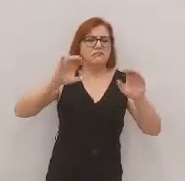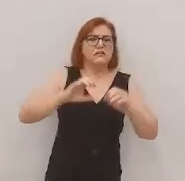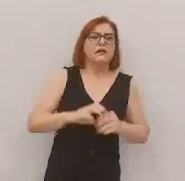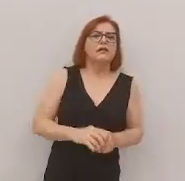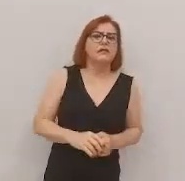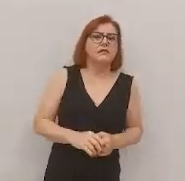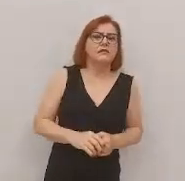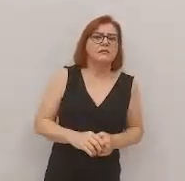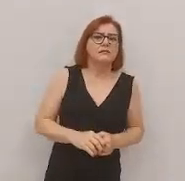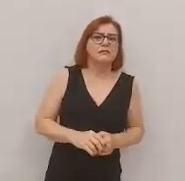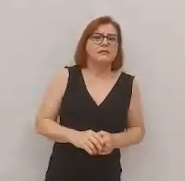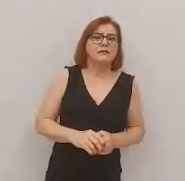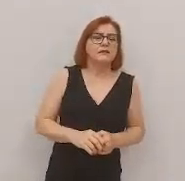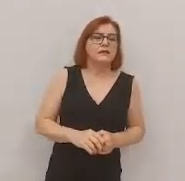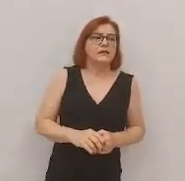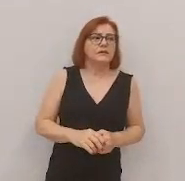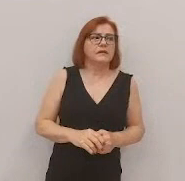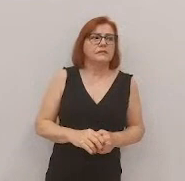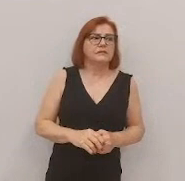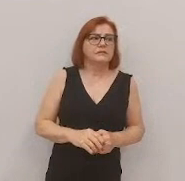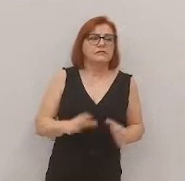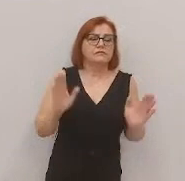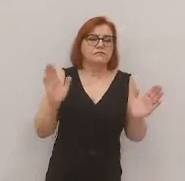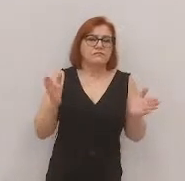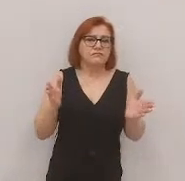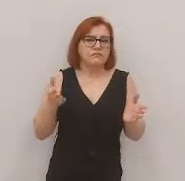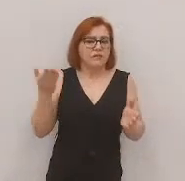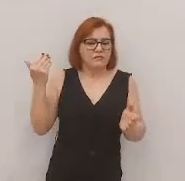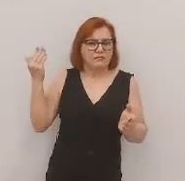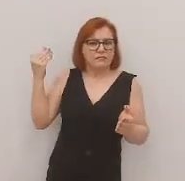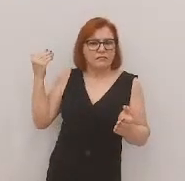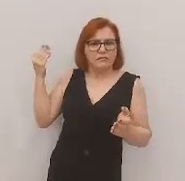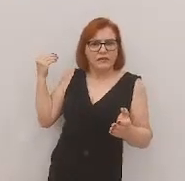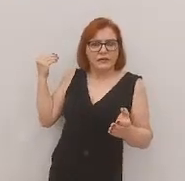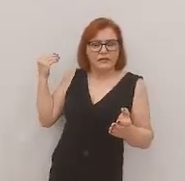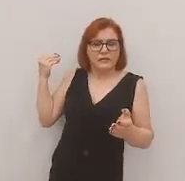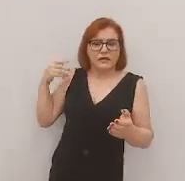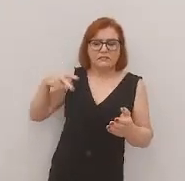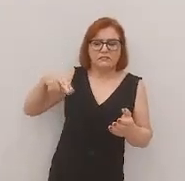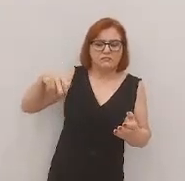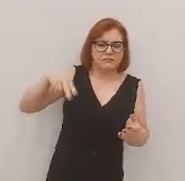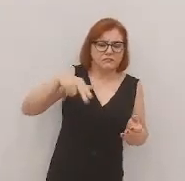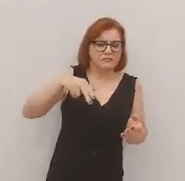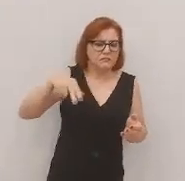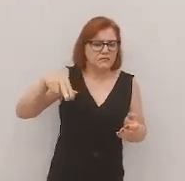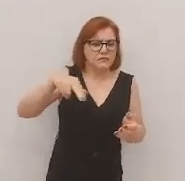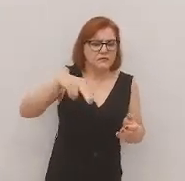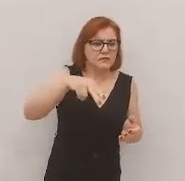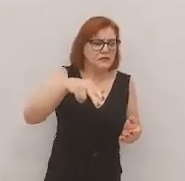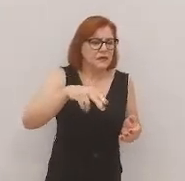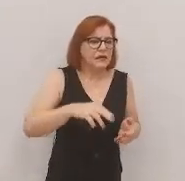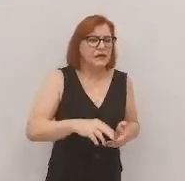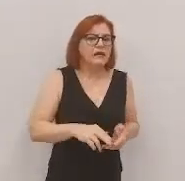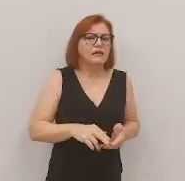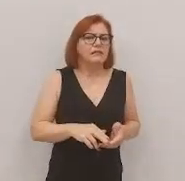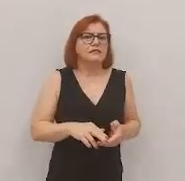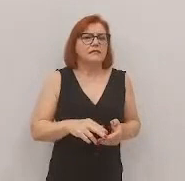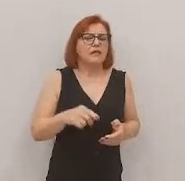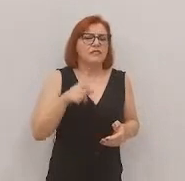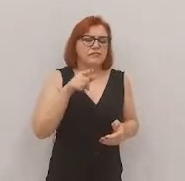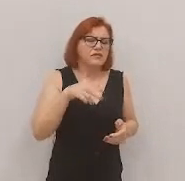né? Em que noutro tempo andaste segundo o curso deste mundo, segundo o príncipe